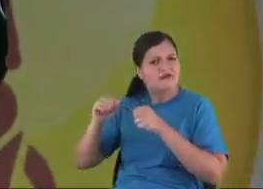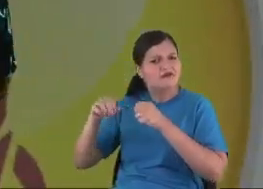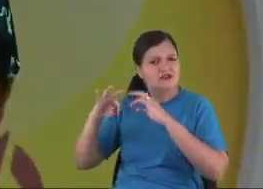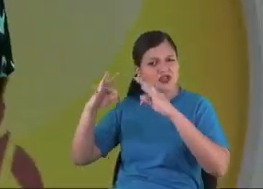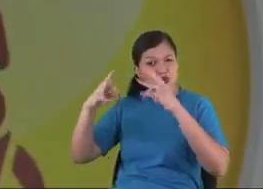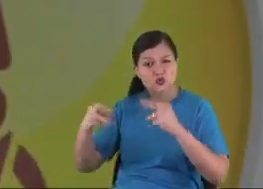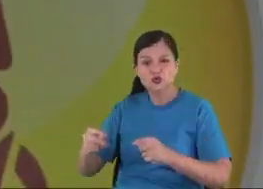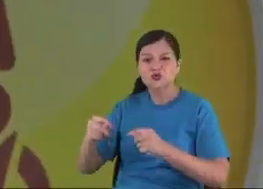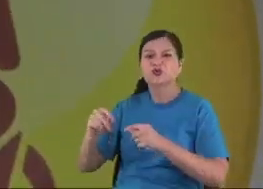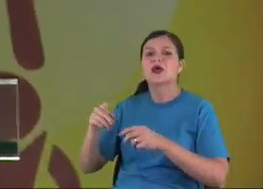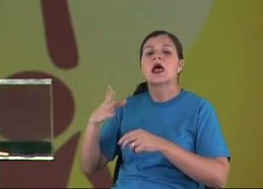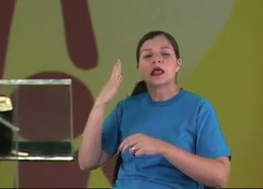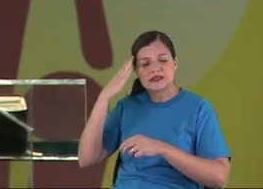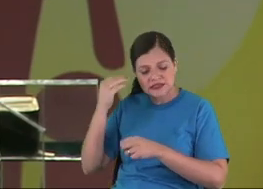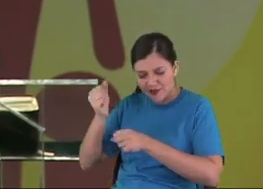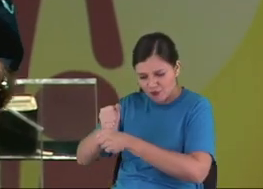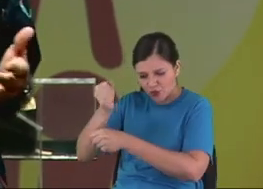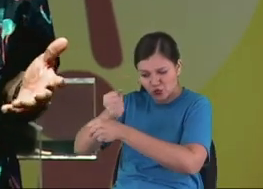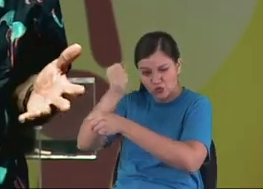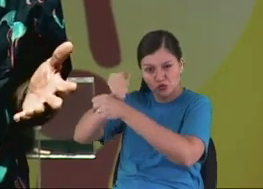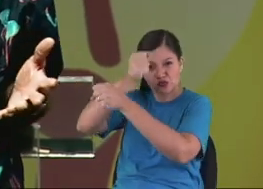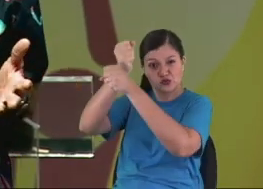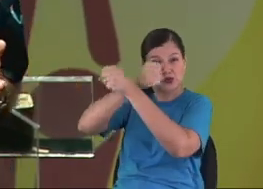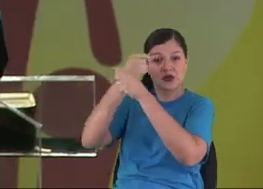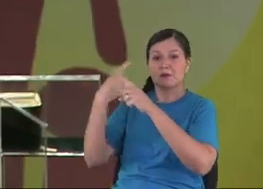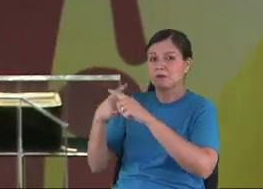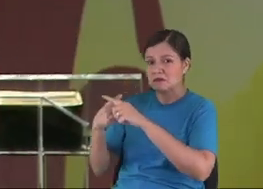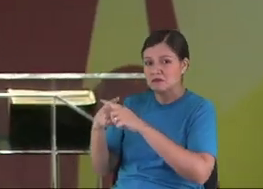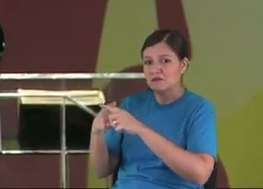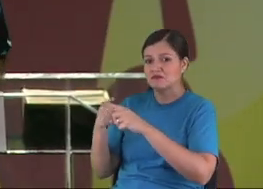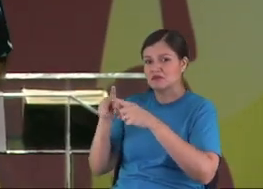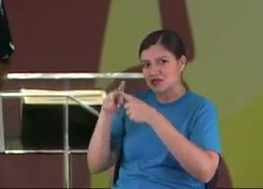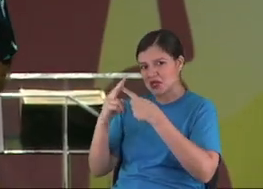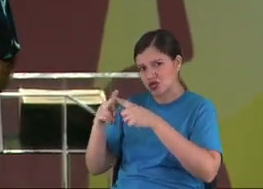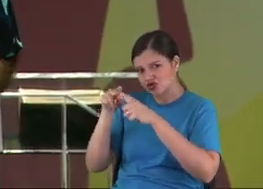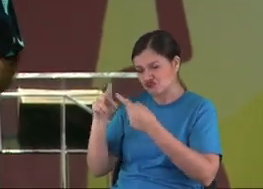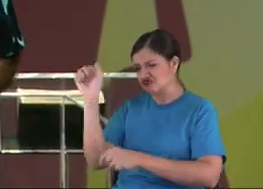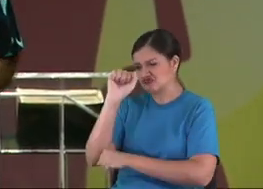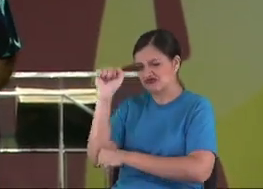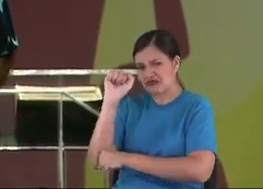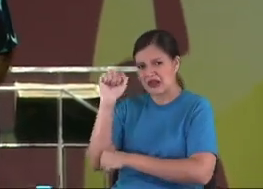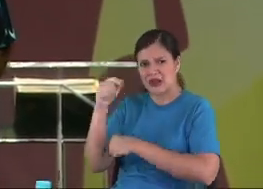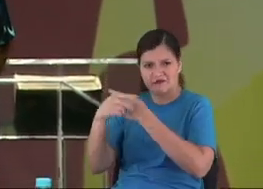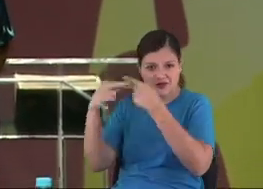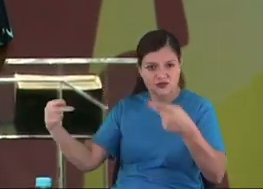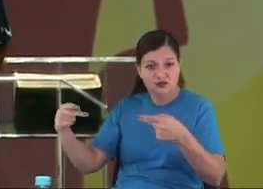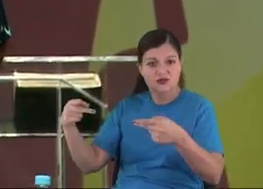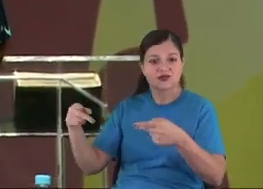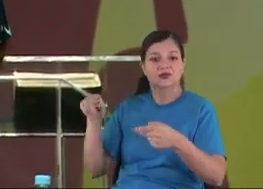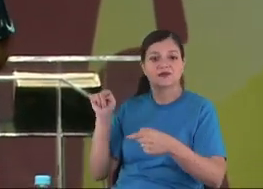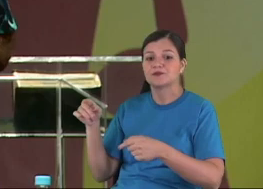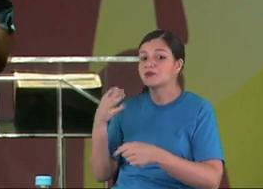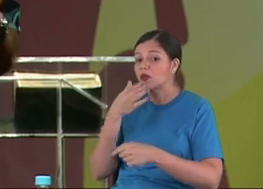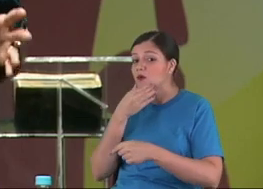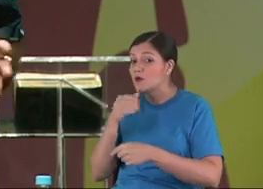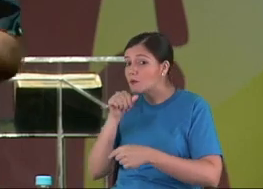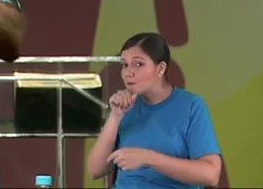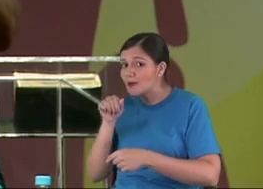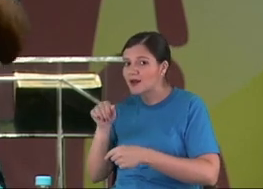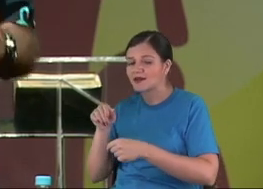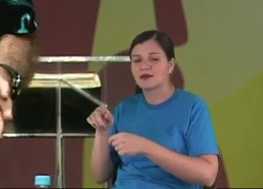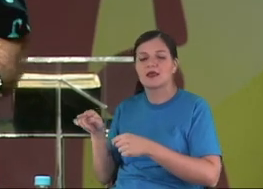uma de mecânico, né? Porque na fazenda você tem que saber fazer tudo, né? E então ele estava fazendo